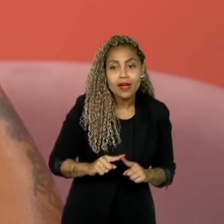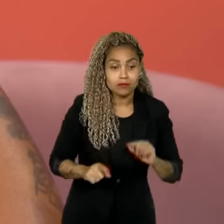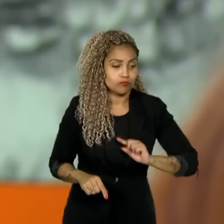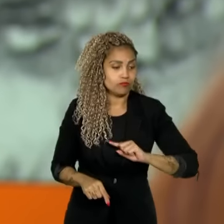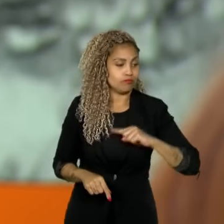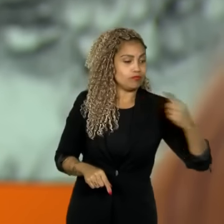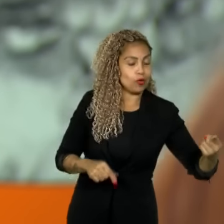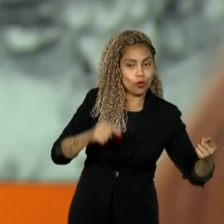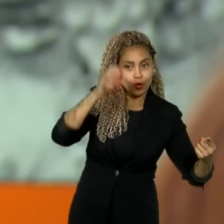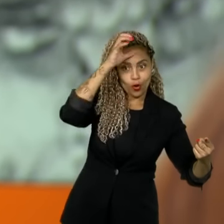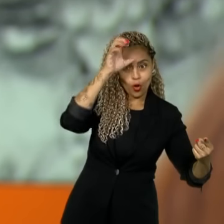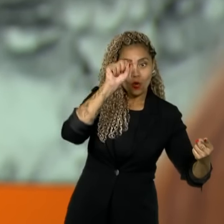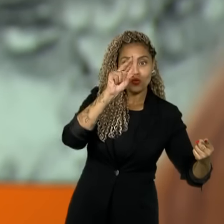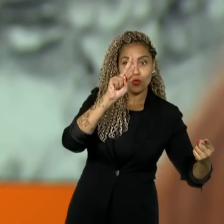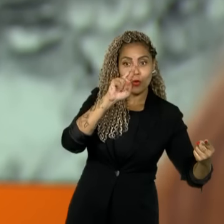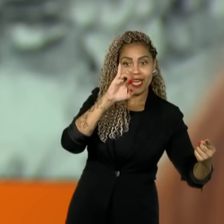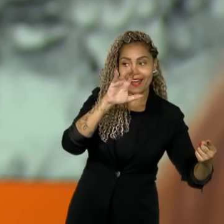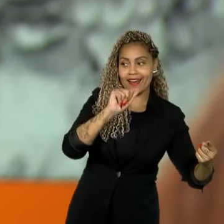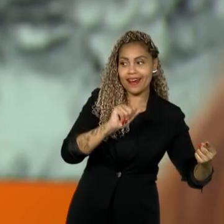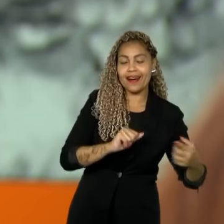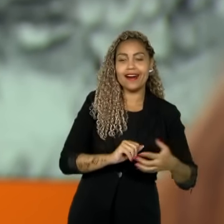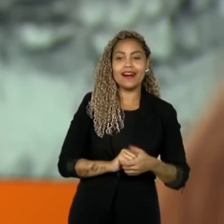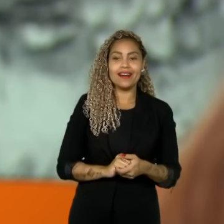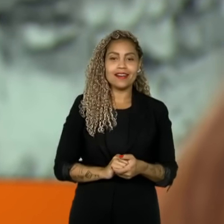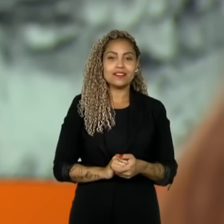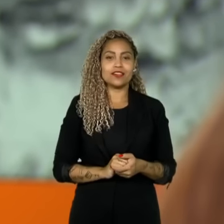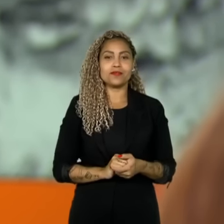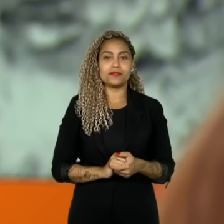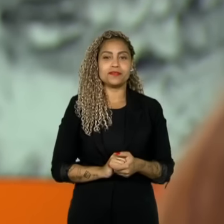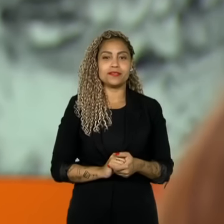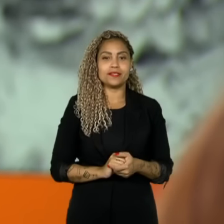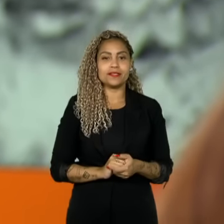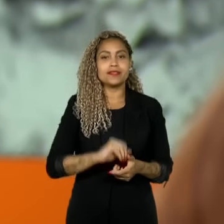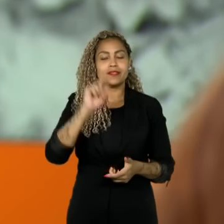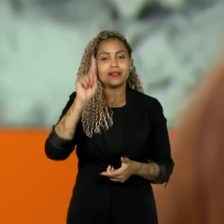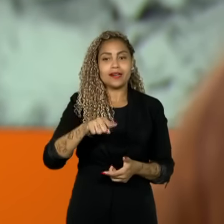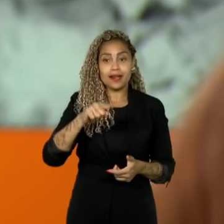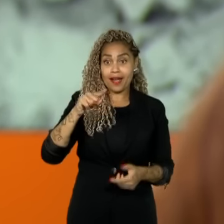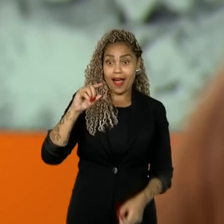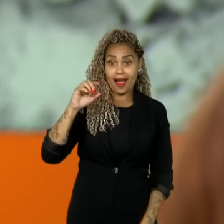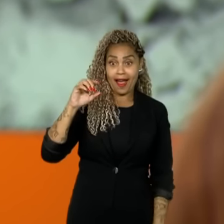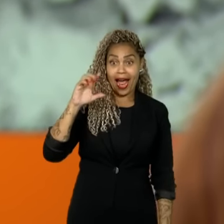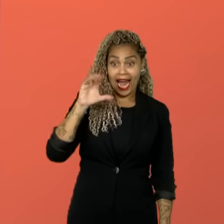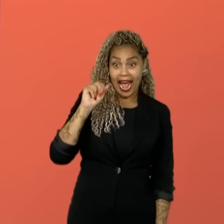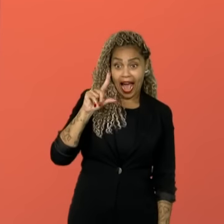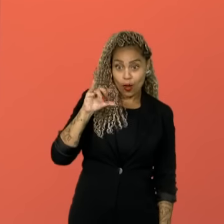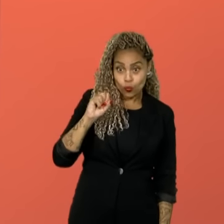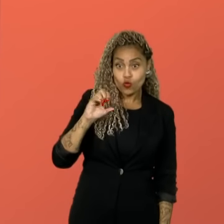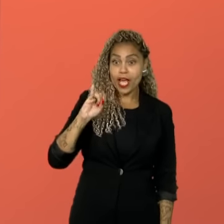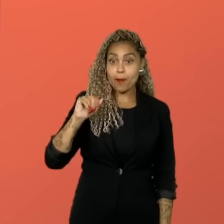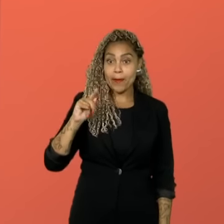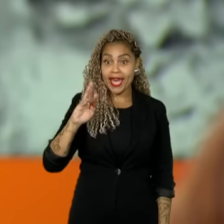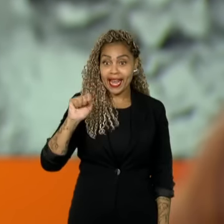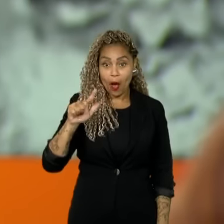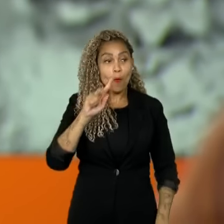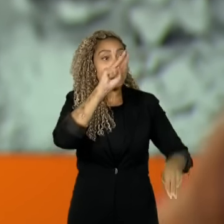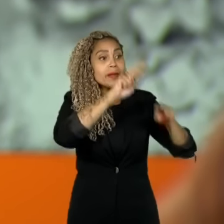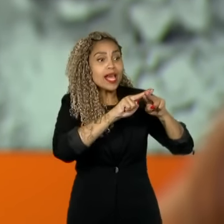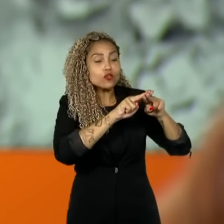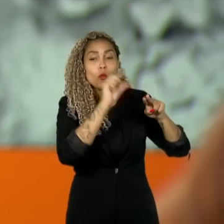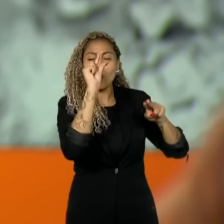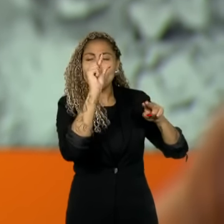seguir com a narrativa. O Aurino, o Carlos Imperial foi preso durante um período. Foi. Né? E foi para lá na Ilha